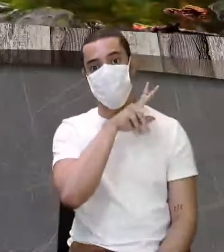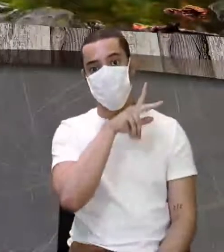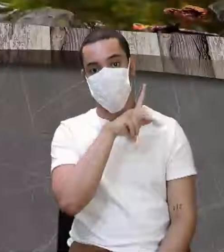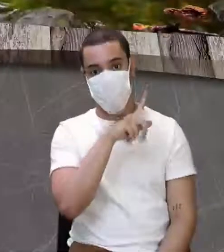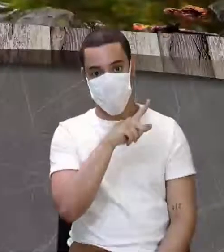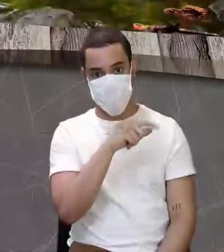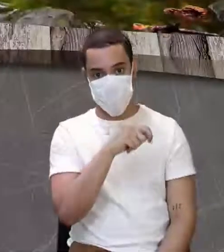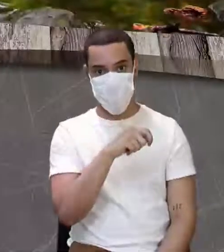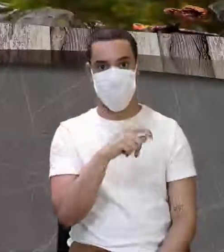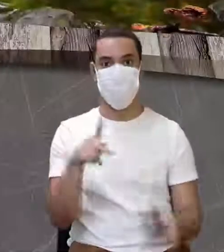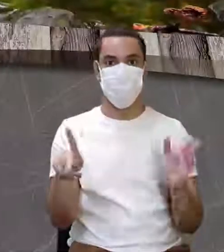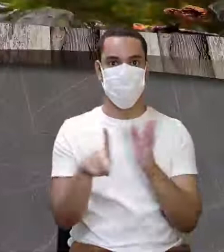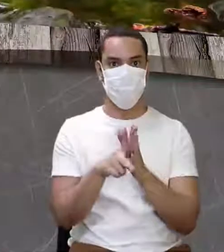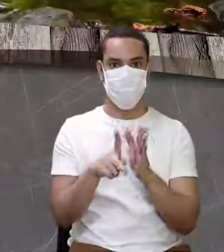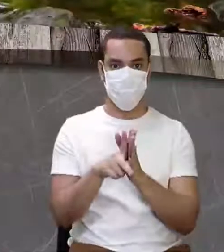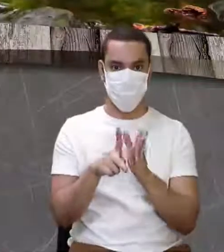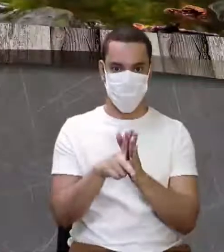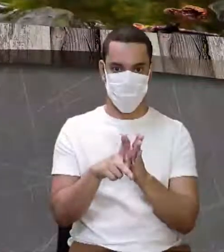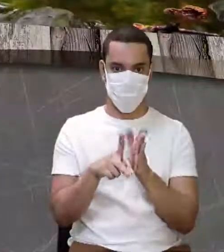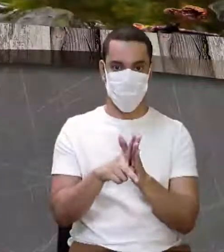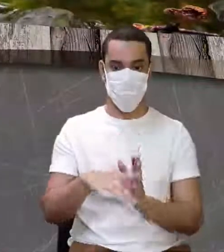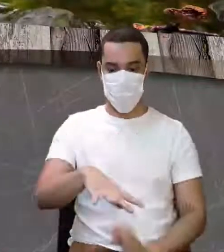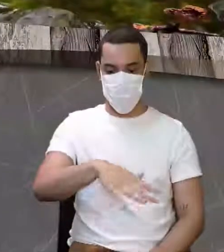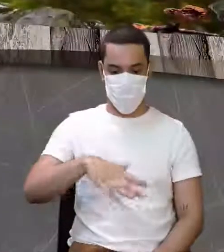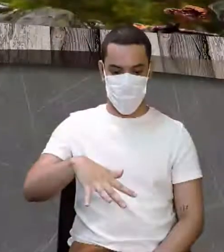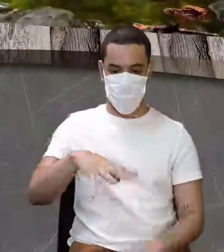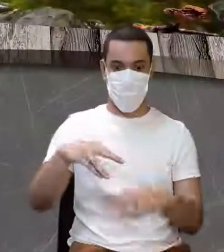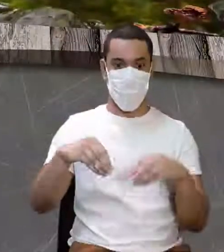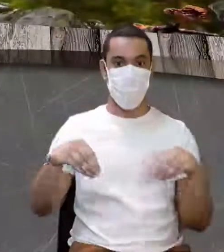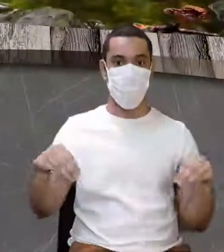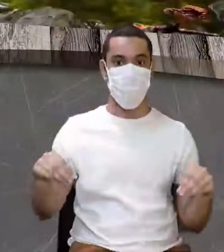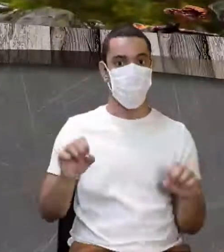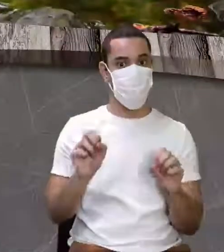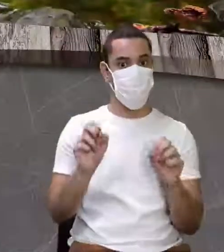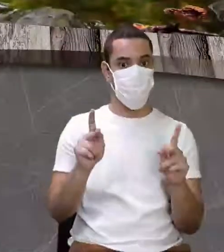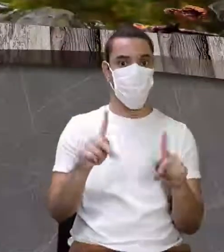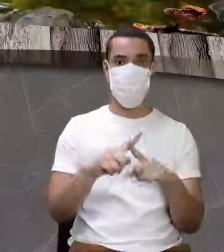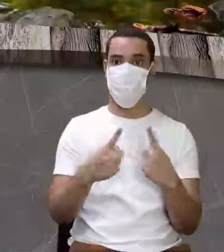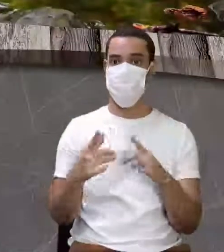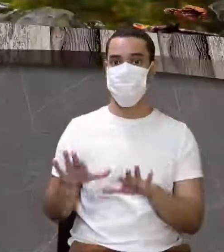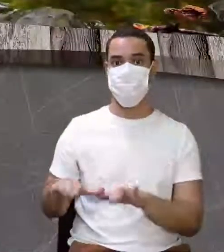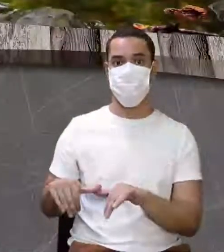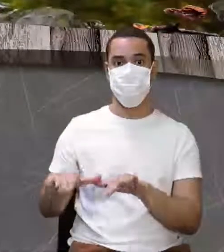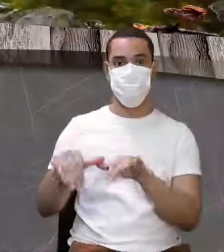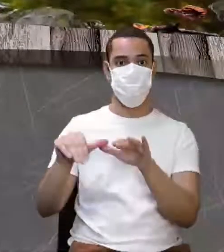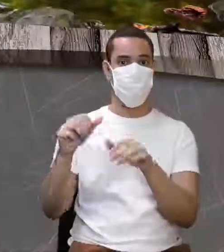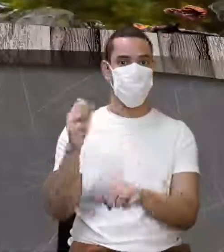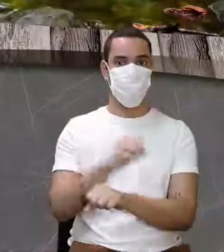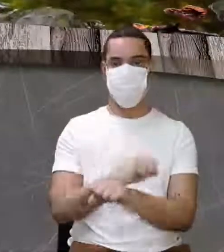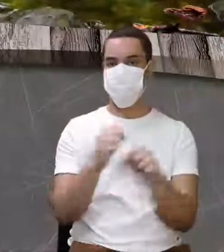Que são adaptados somente ao ambiente terrestre. Então você vai ter esse isolamento. E as aves?